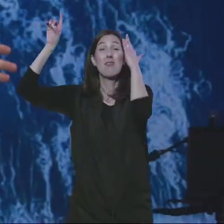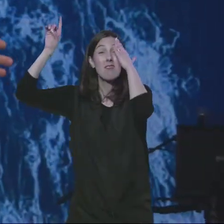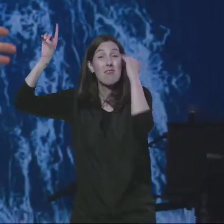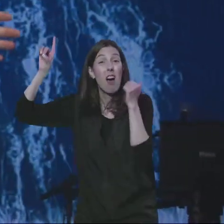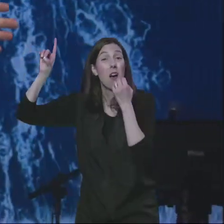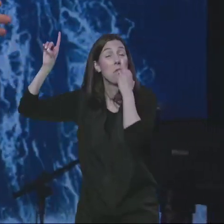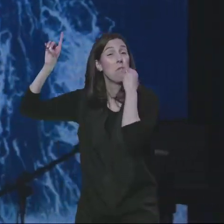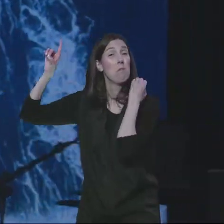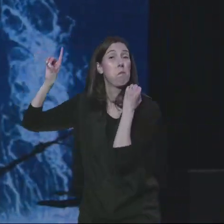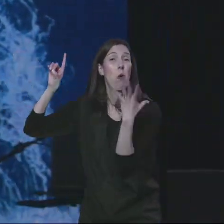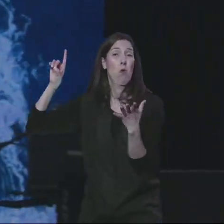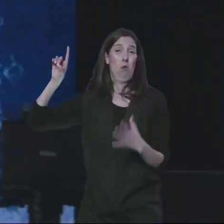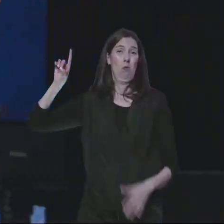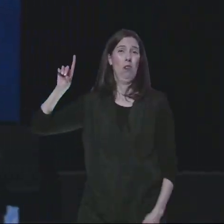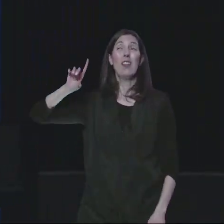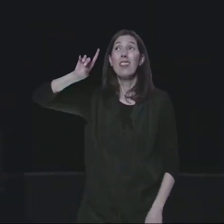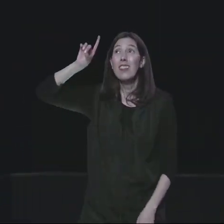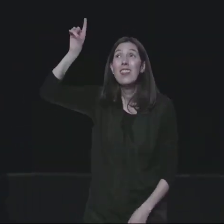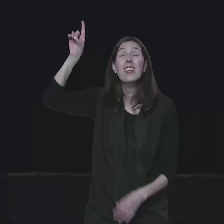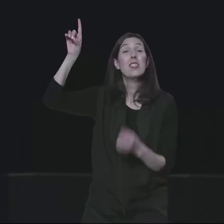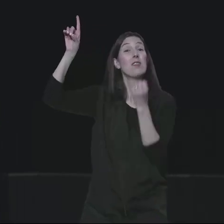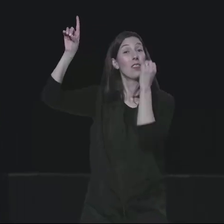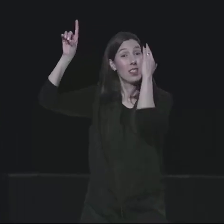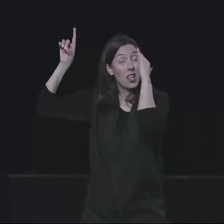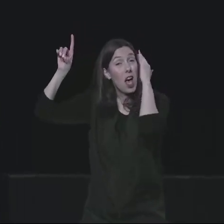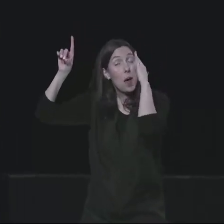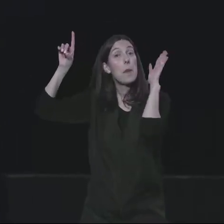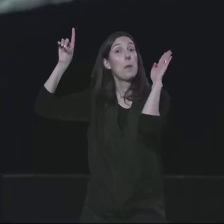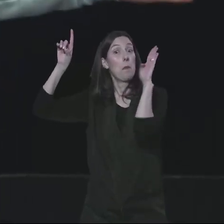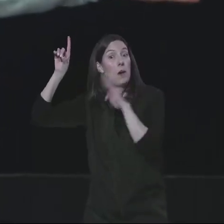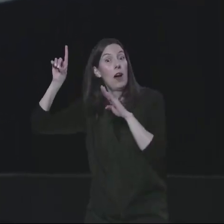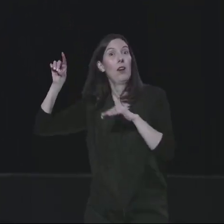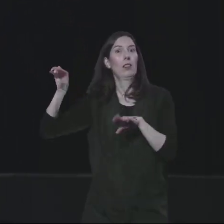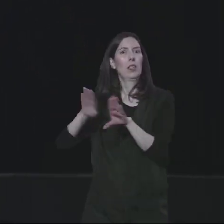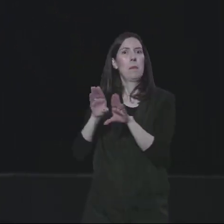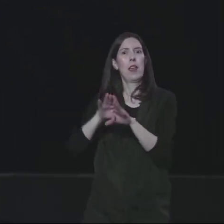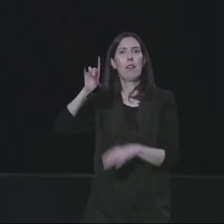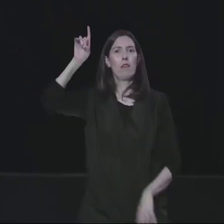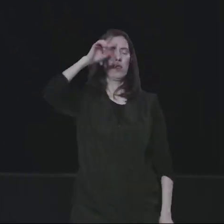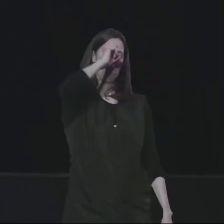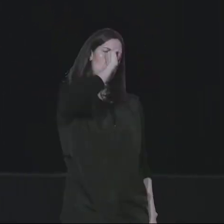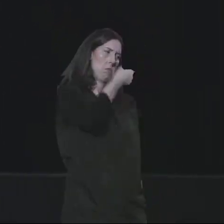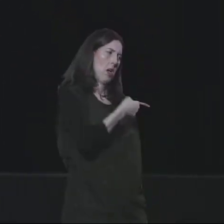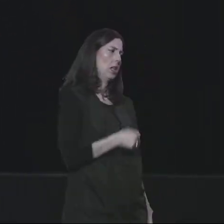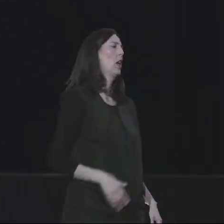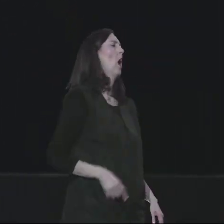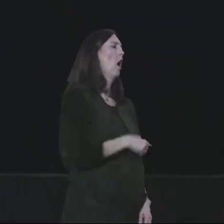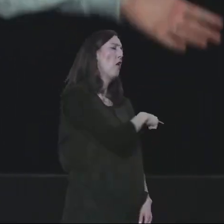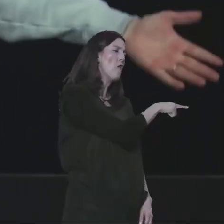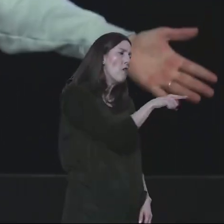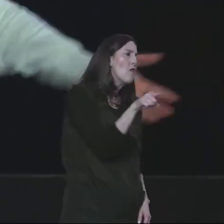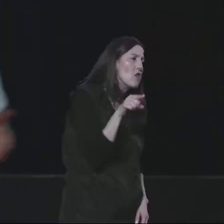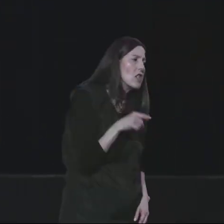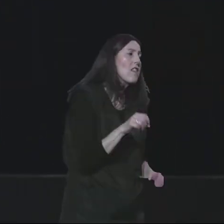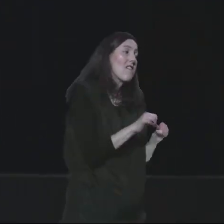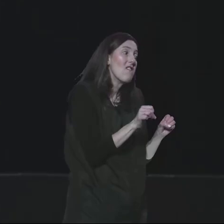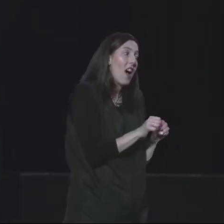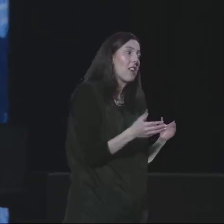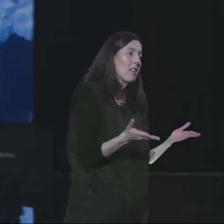bom. E ele sabe o que é mal. E quando ele diz faça isso, não é porque ele é chato, é porque ele quer o melhor para